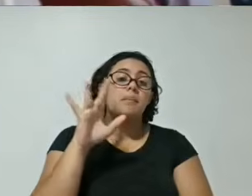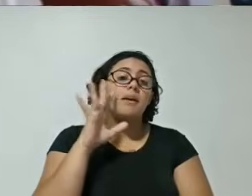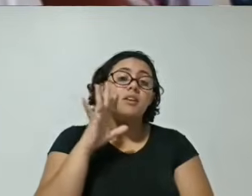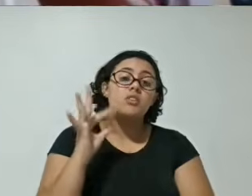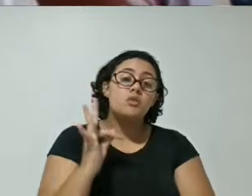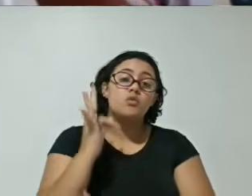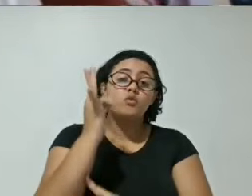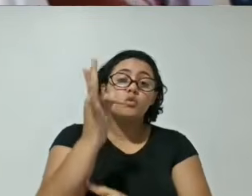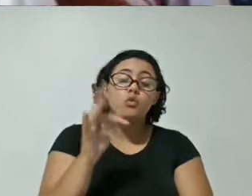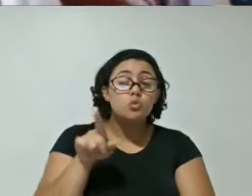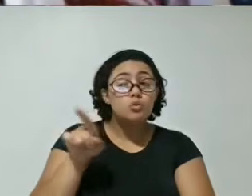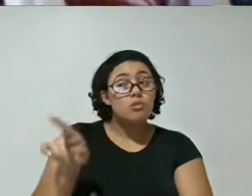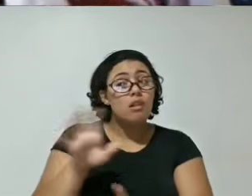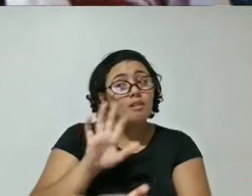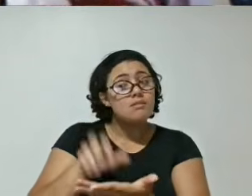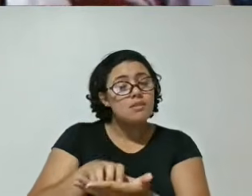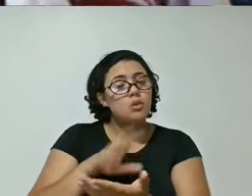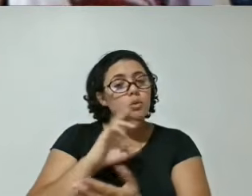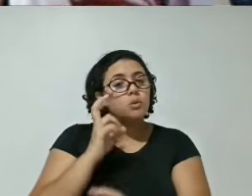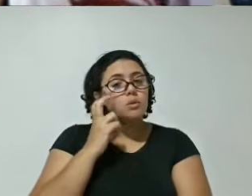para esse equipamento cultural?